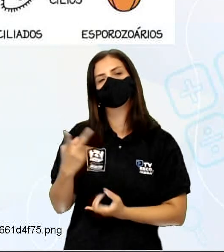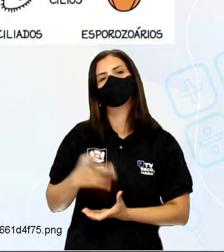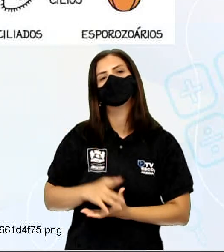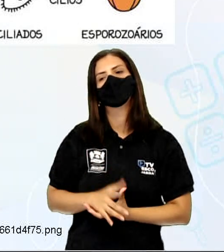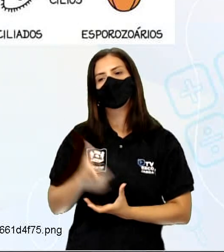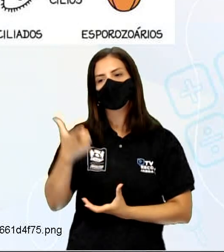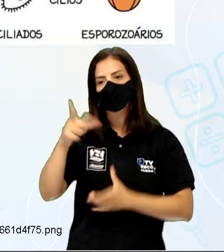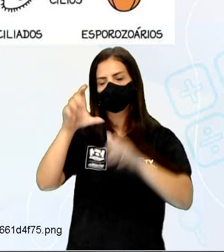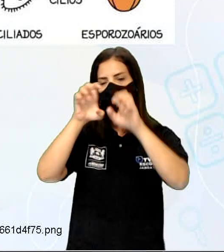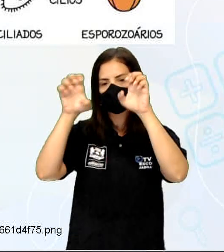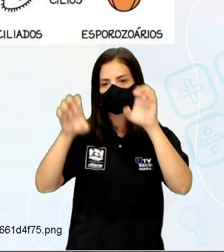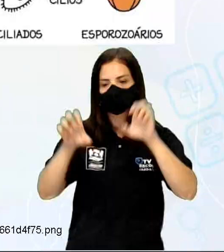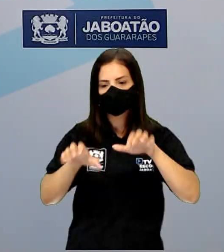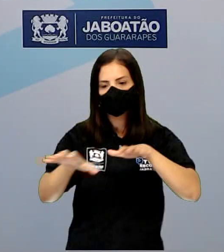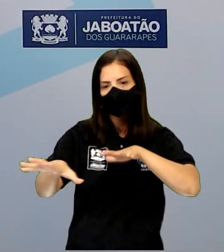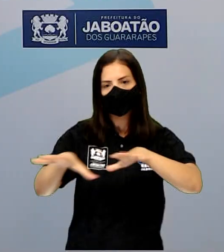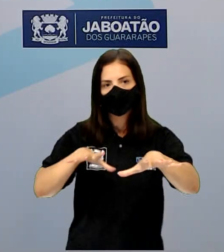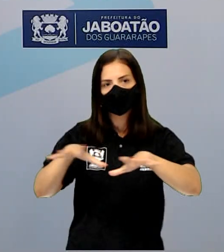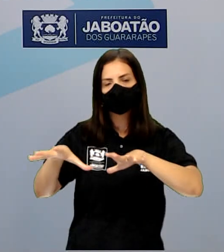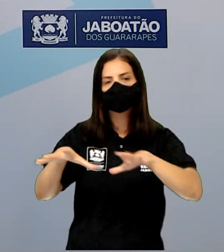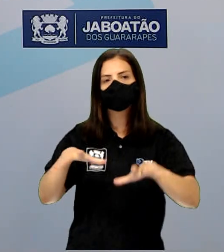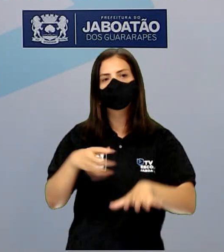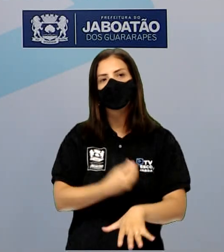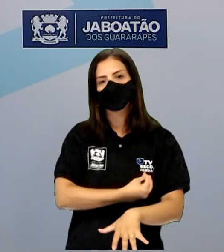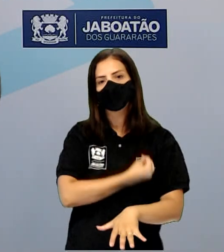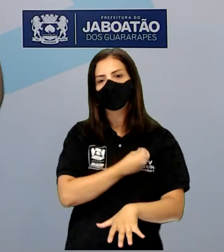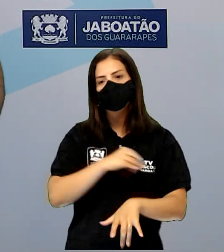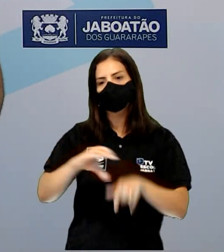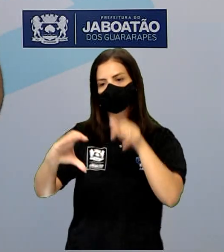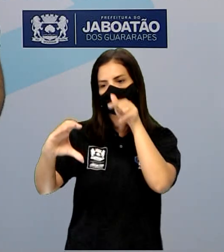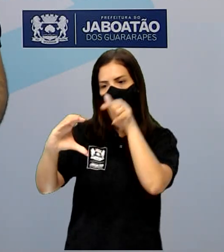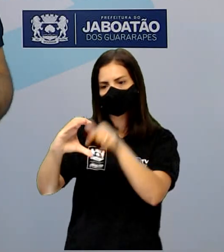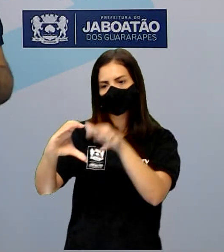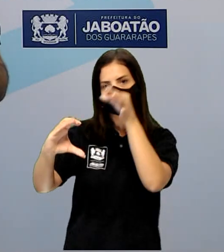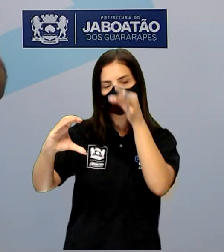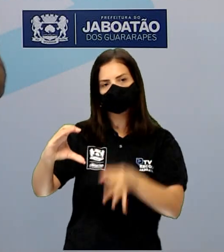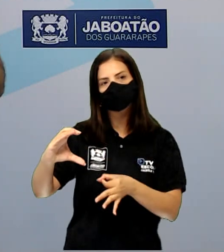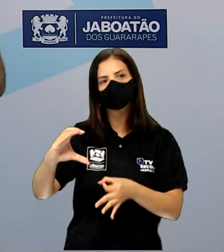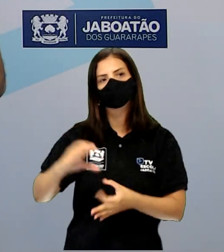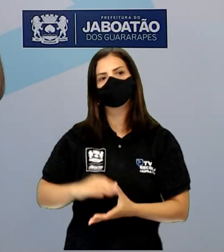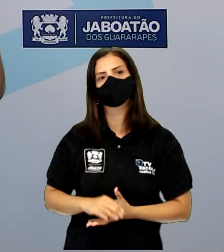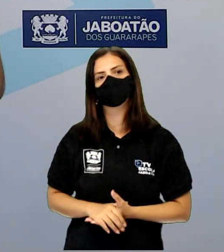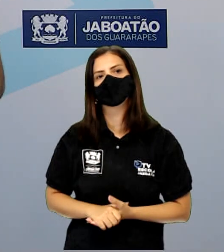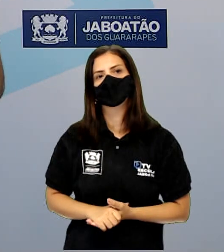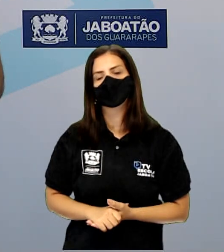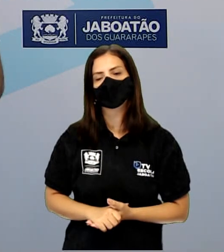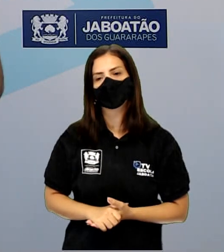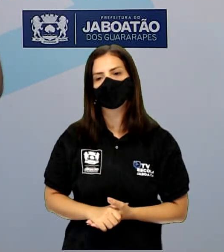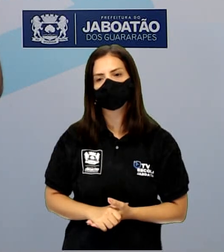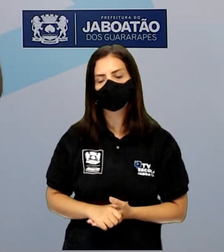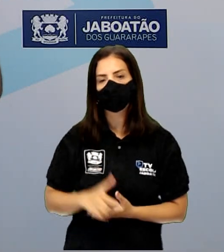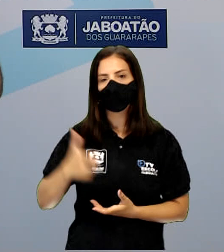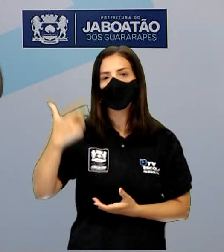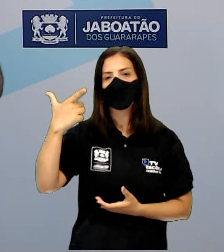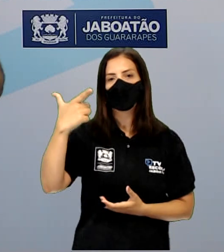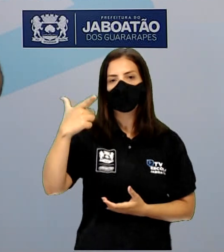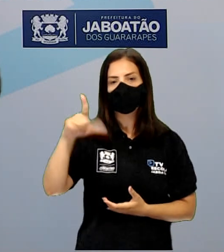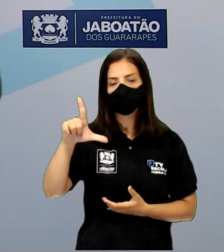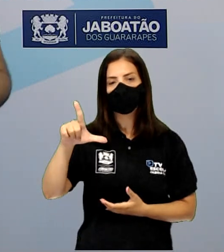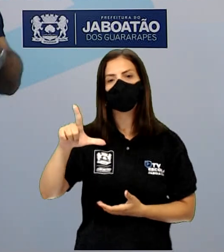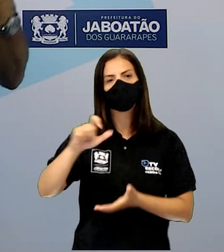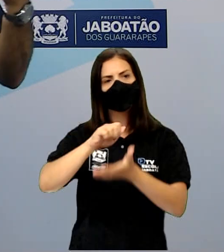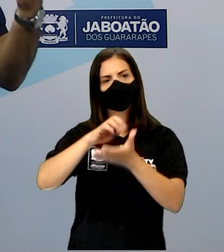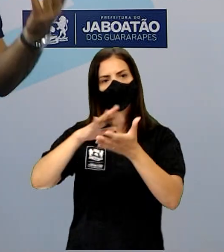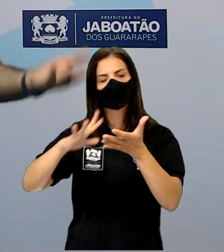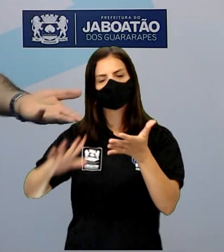outras estruturas de locomoção em organismos eucariontes. Uma outra atividade que pode ser